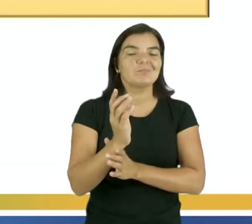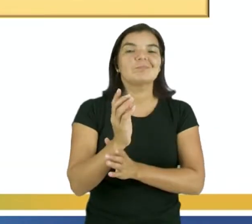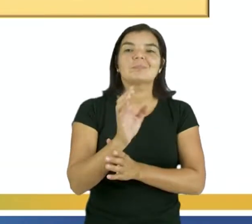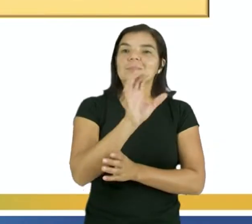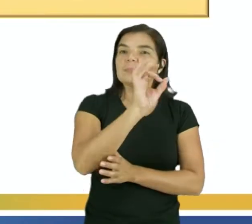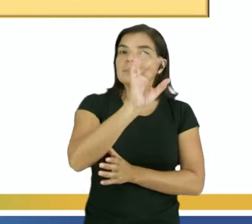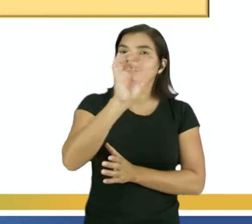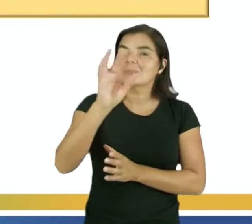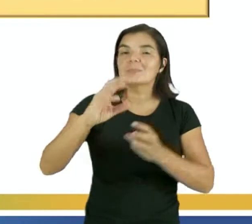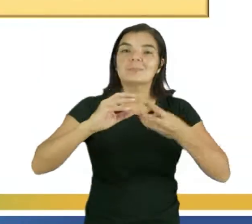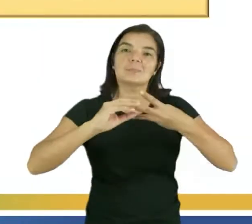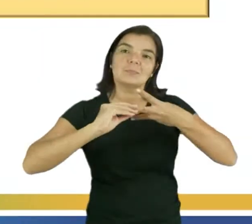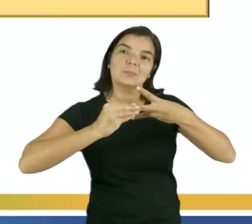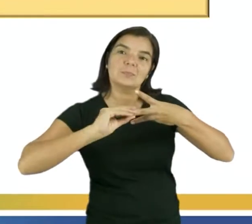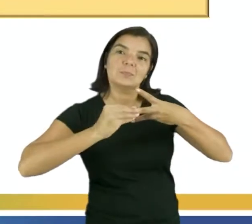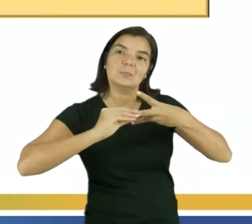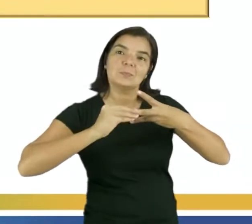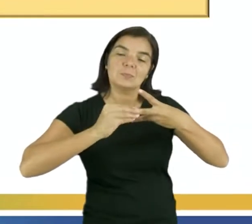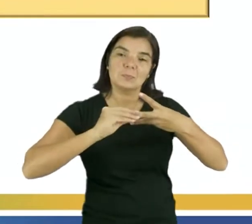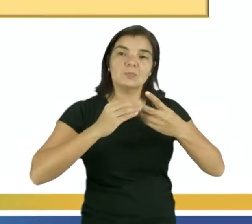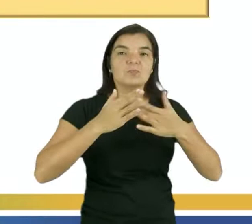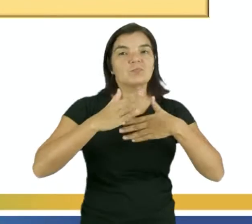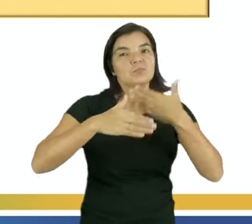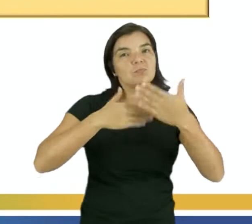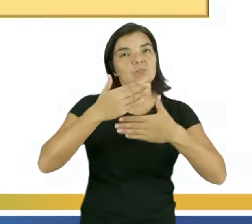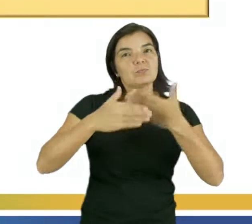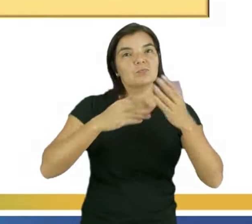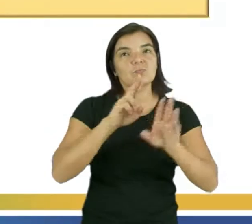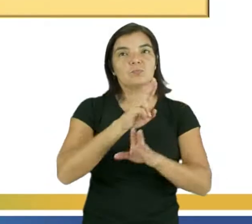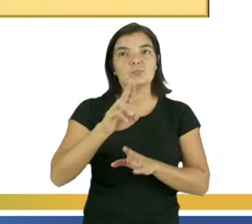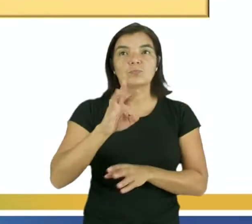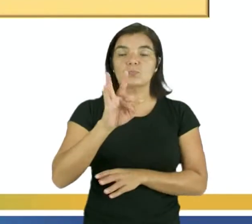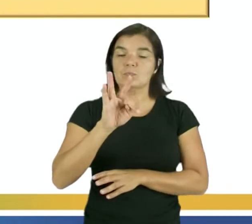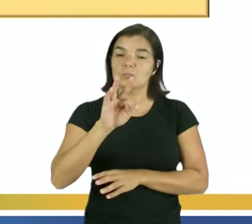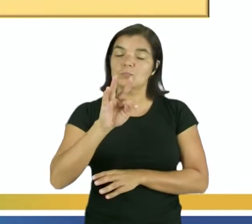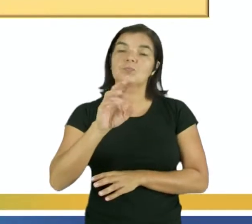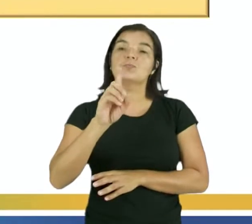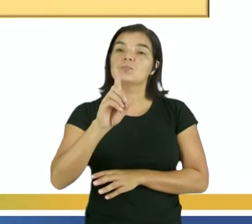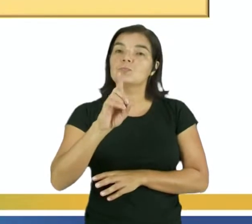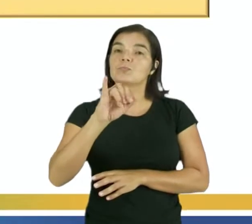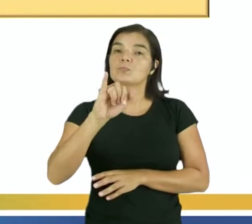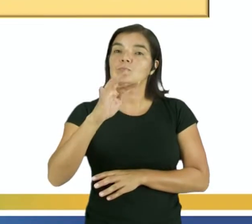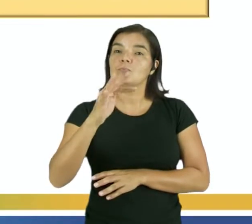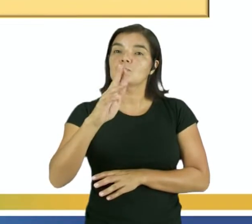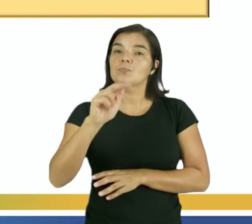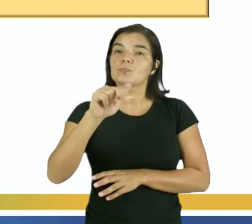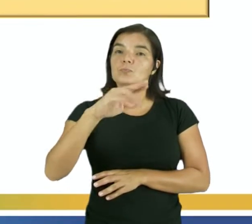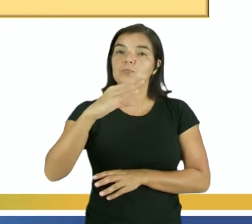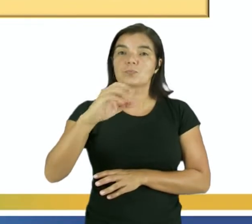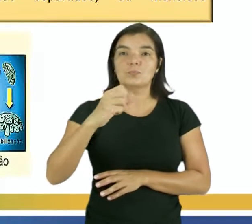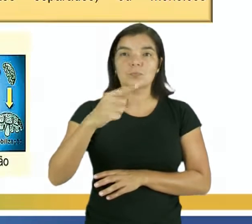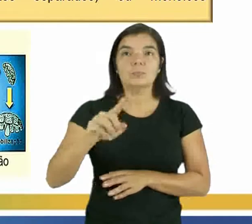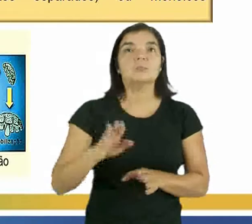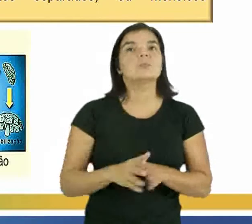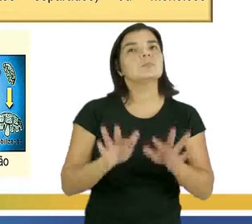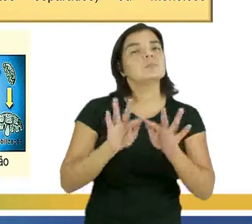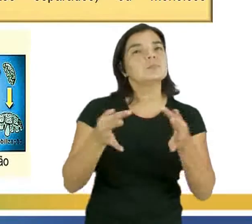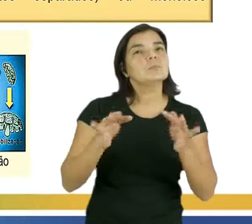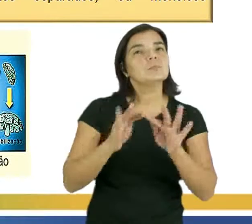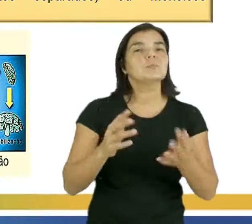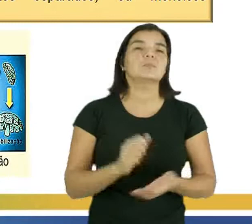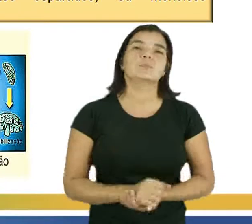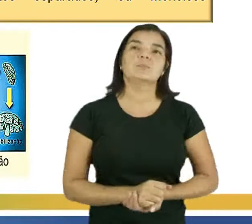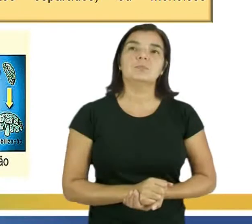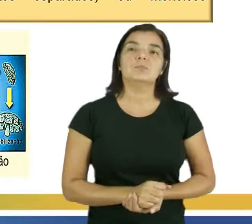entre cada célula e o meio através de um processo que a gente chama de difusão, um processo bastante simples.